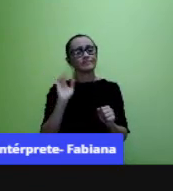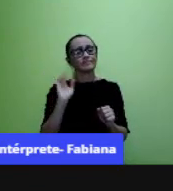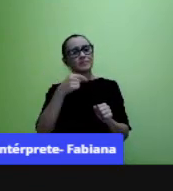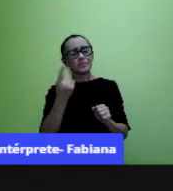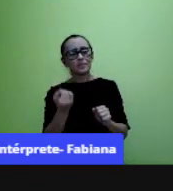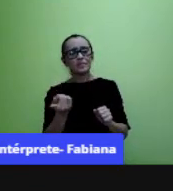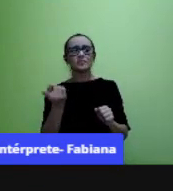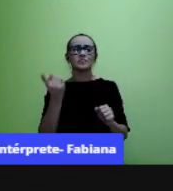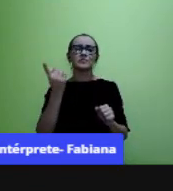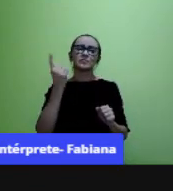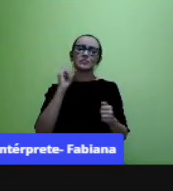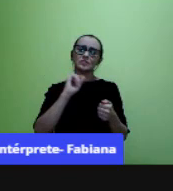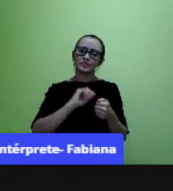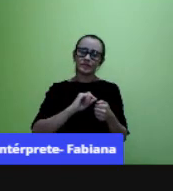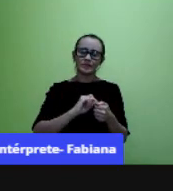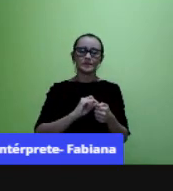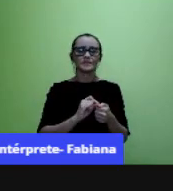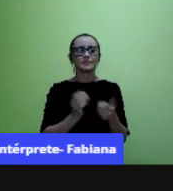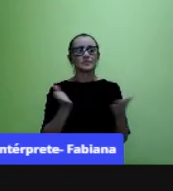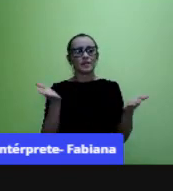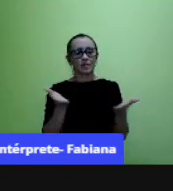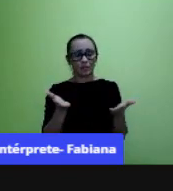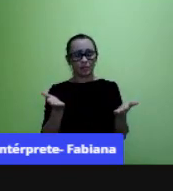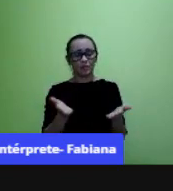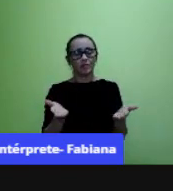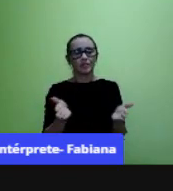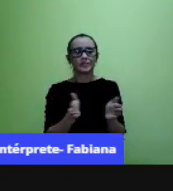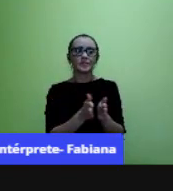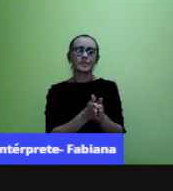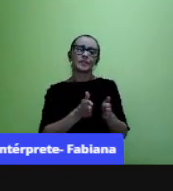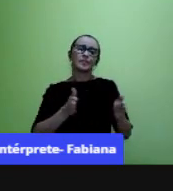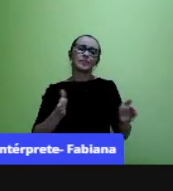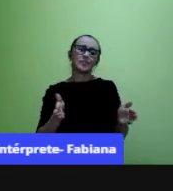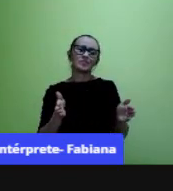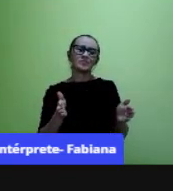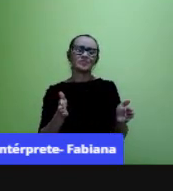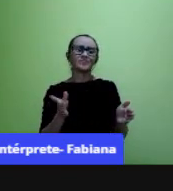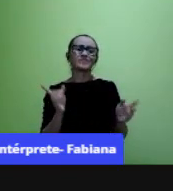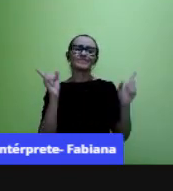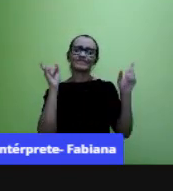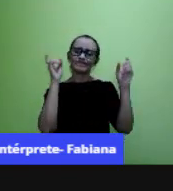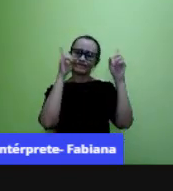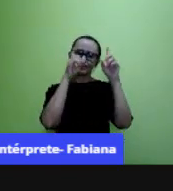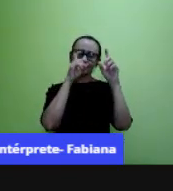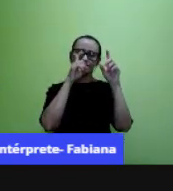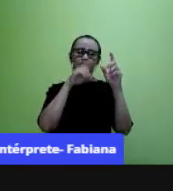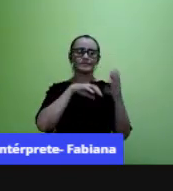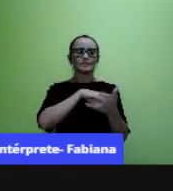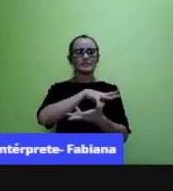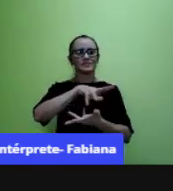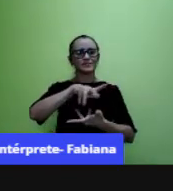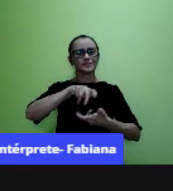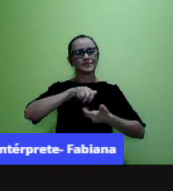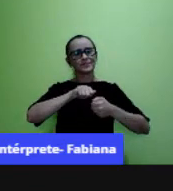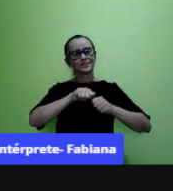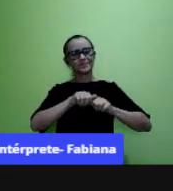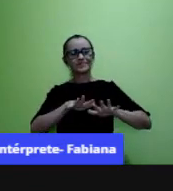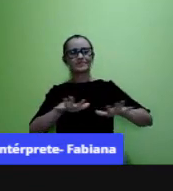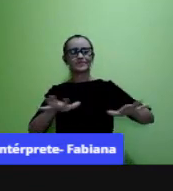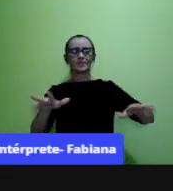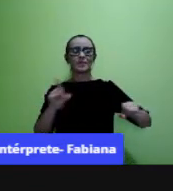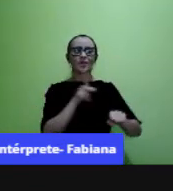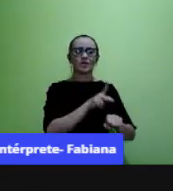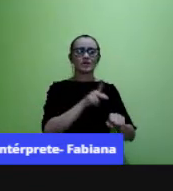né? A gente está vivendo um momento bem difícil, esse momento da pandemia. Os professores estão cansados,